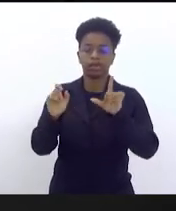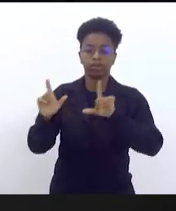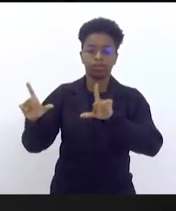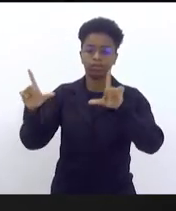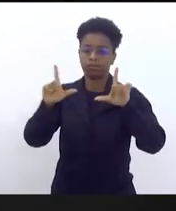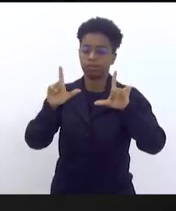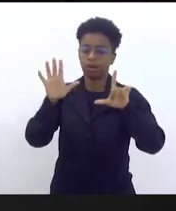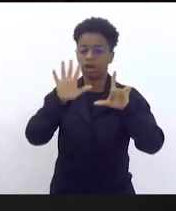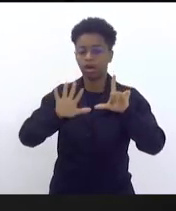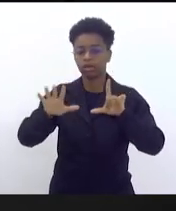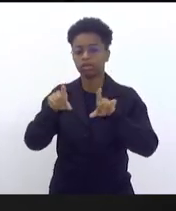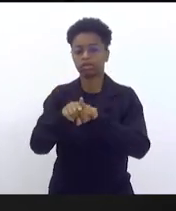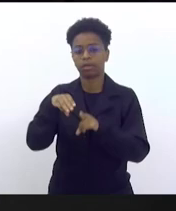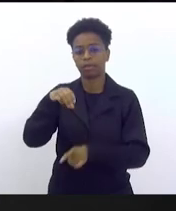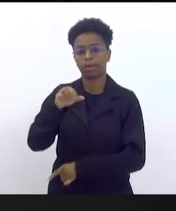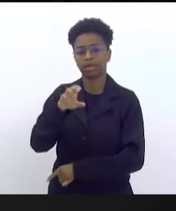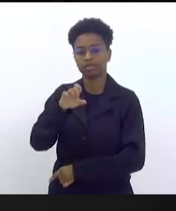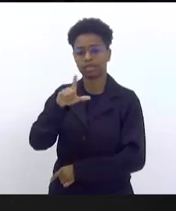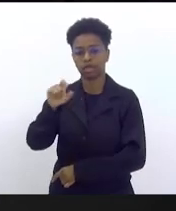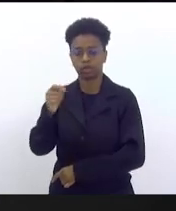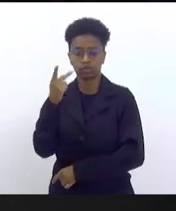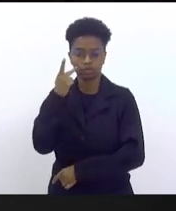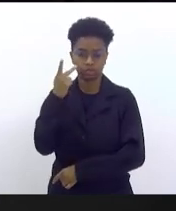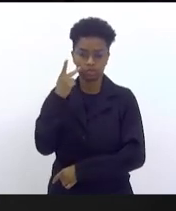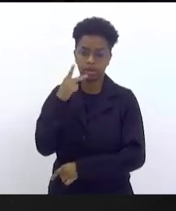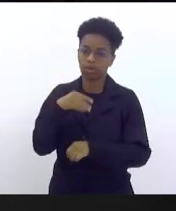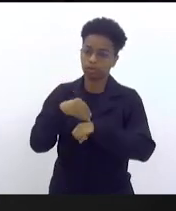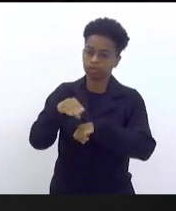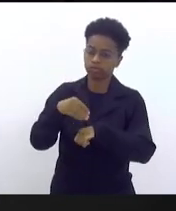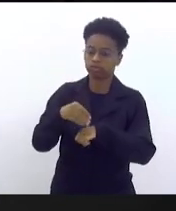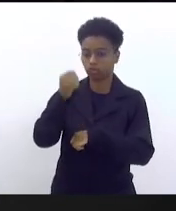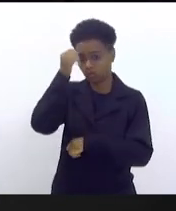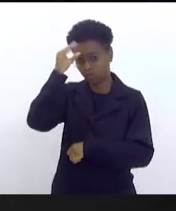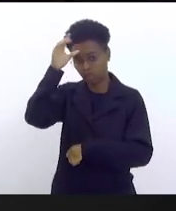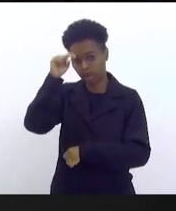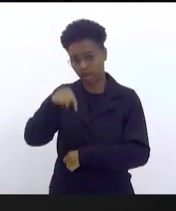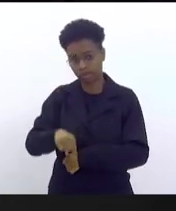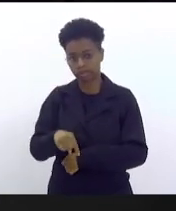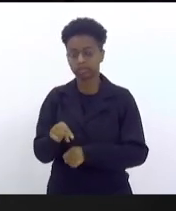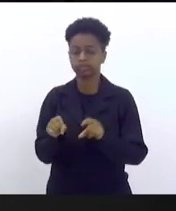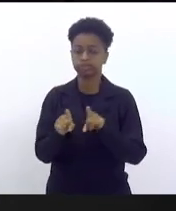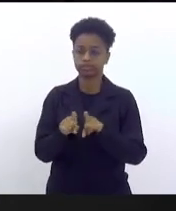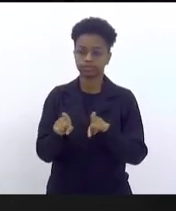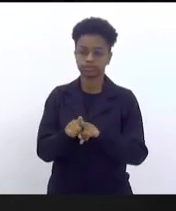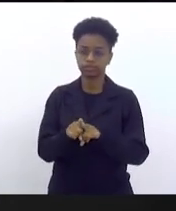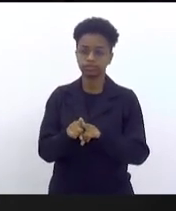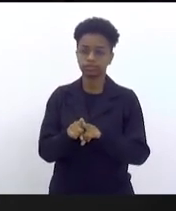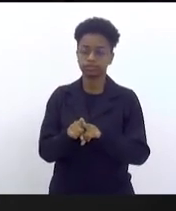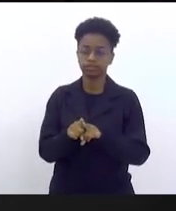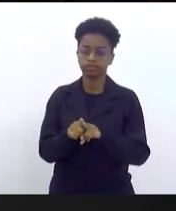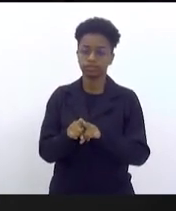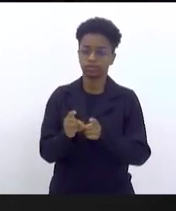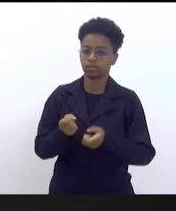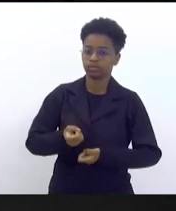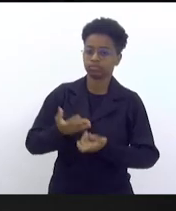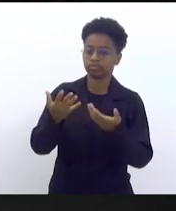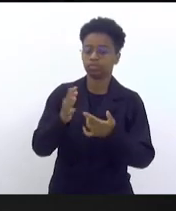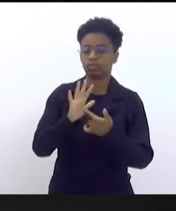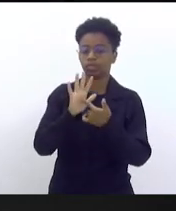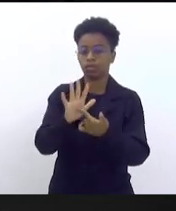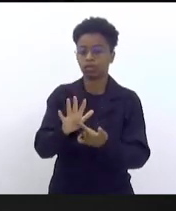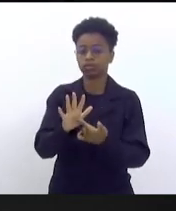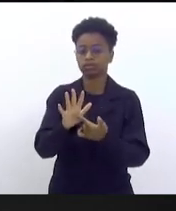Marcelo lá do Estado de São Paulo dando o seu ilustre conhecimento a esta audiência pública também nos proporcionando a realização